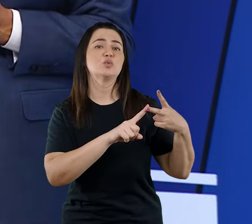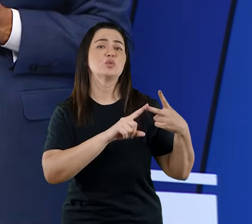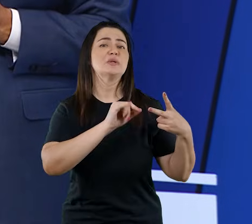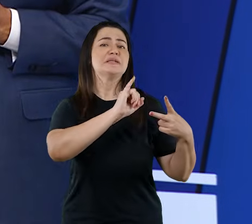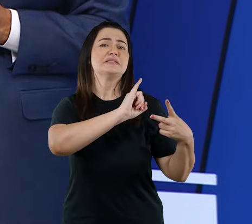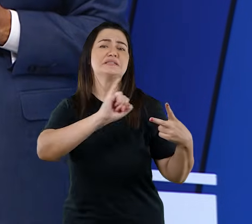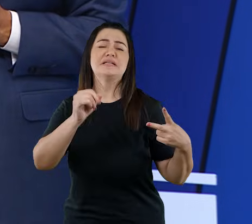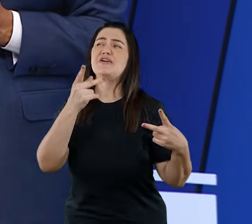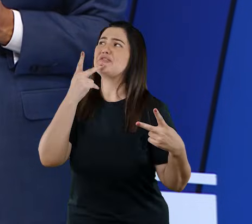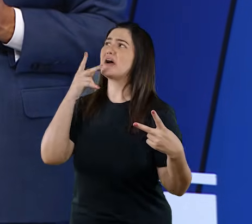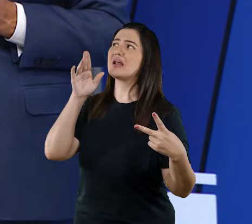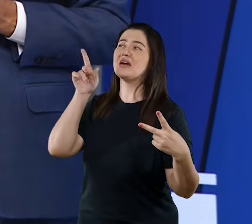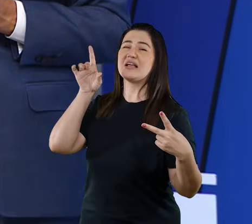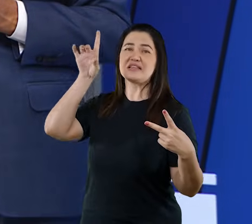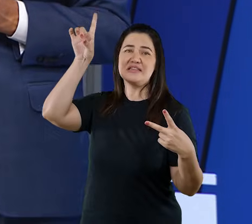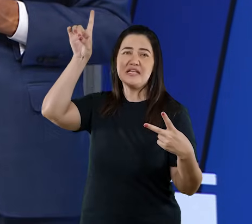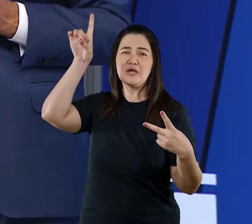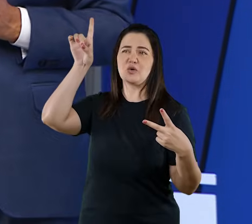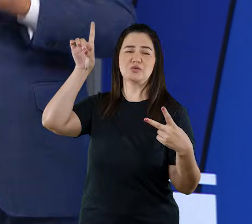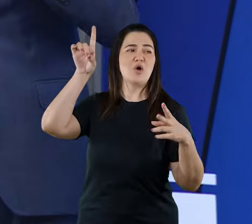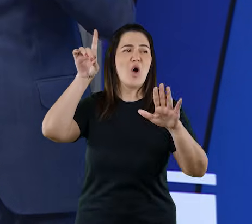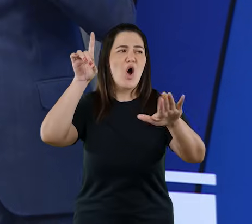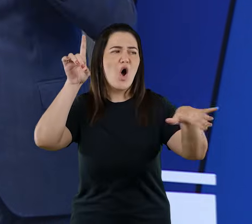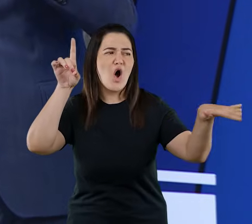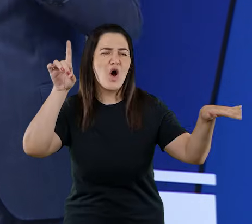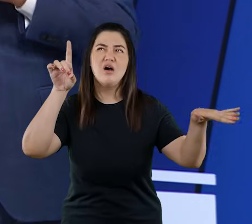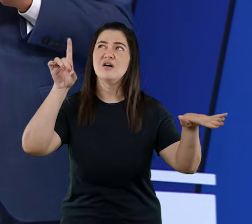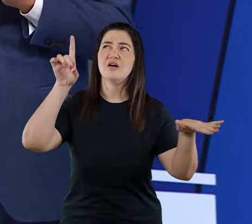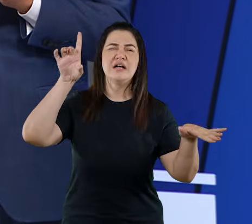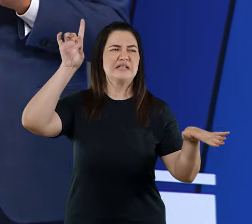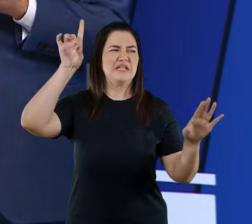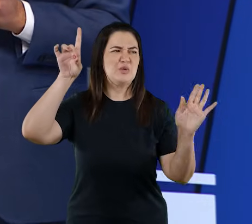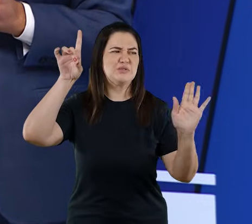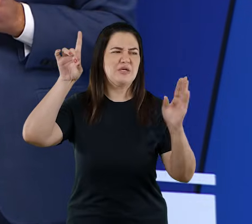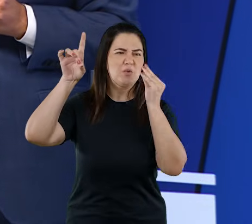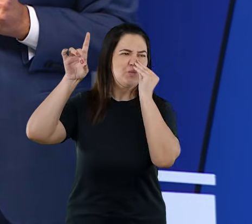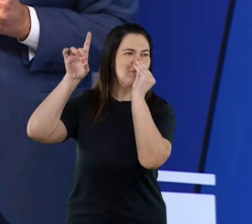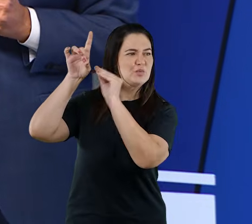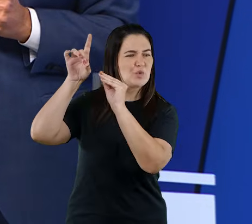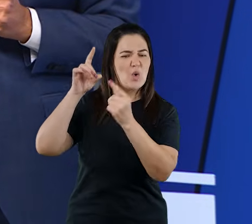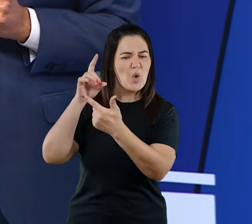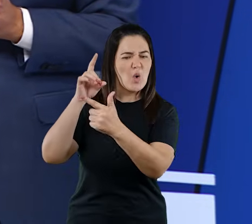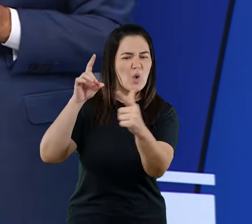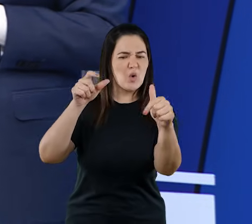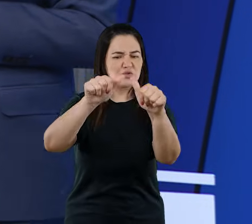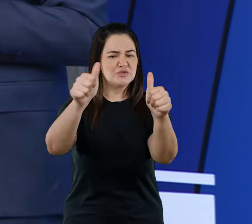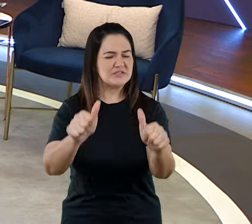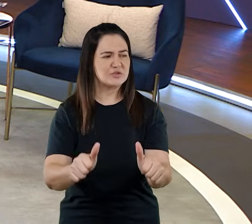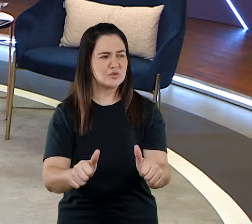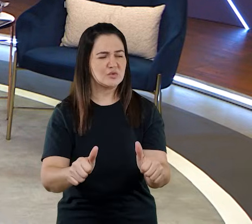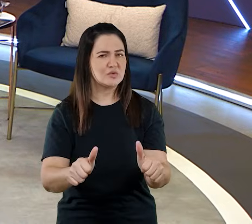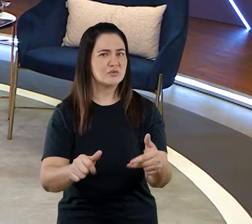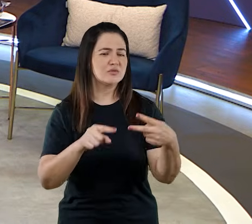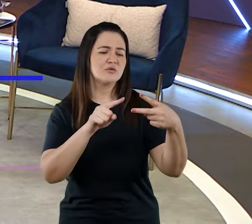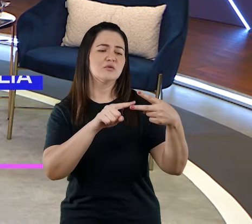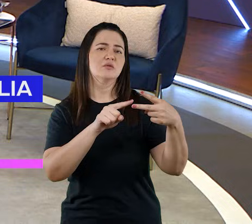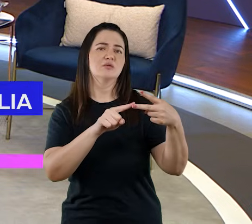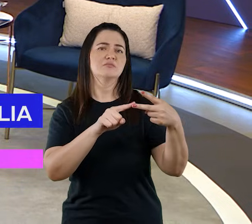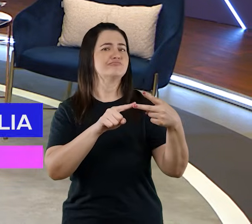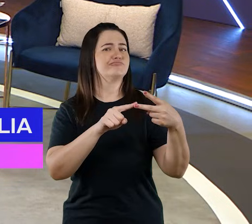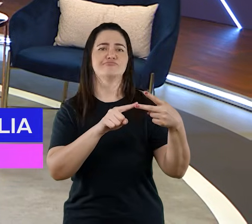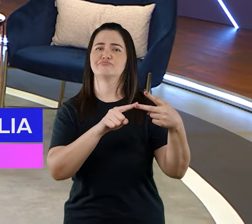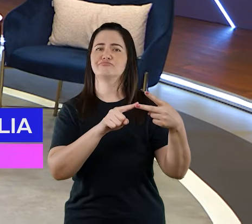adorar outros deuses, aí ele não passa na segunda prova, no segundo teste. Que significa